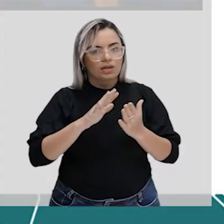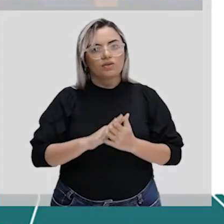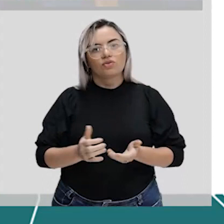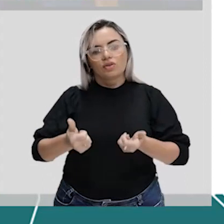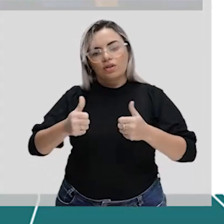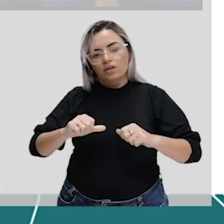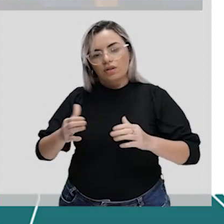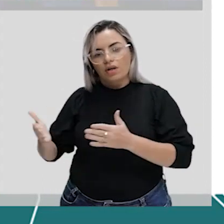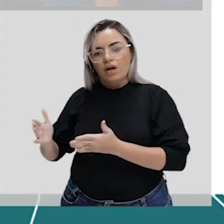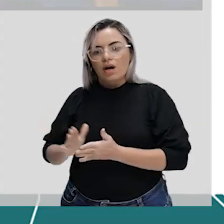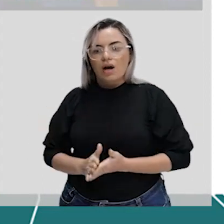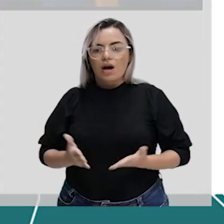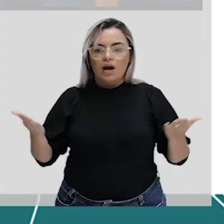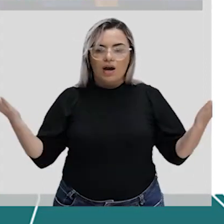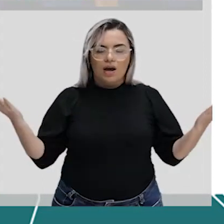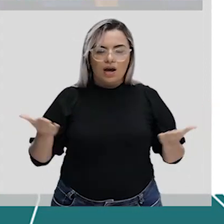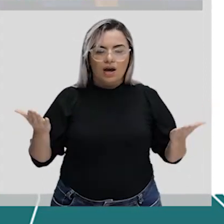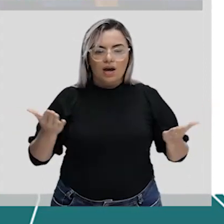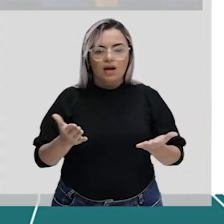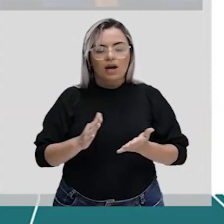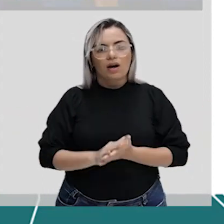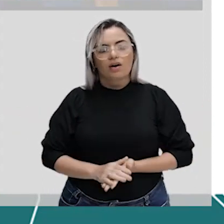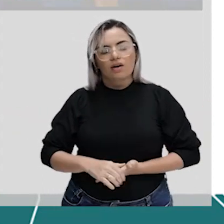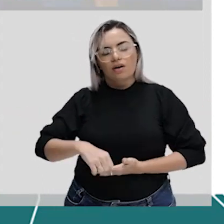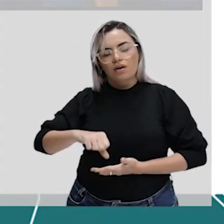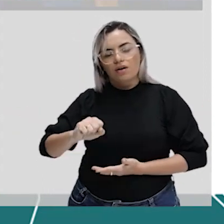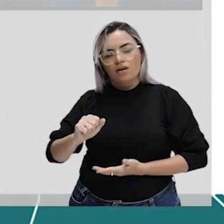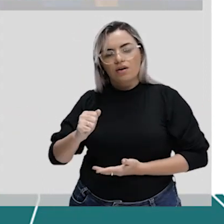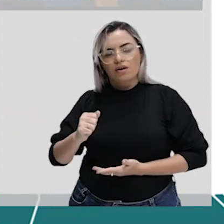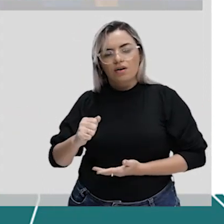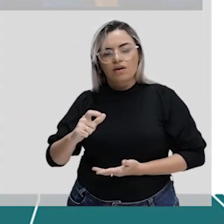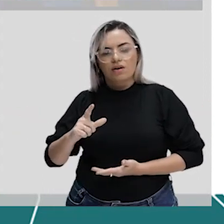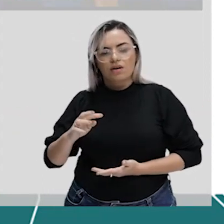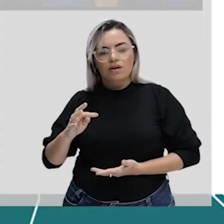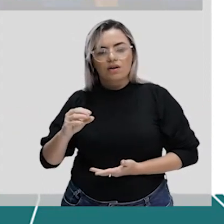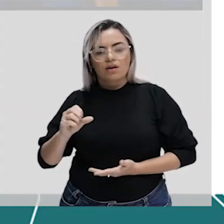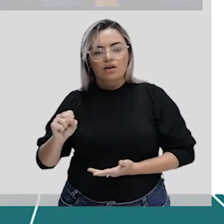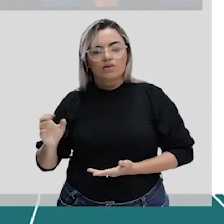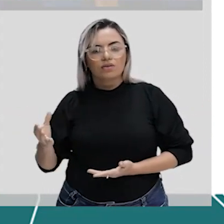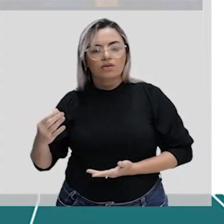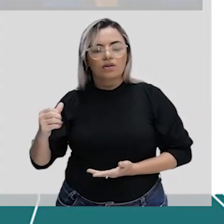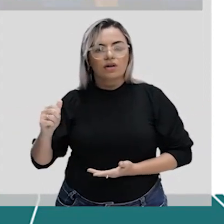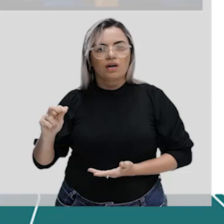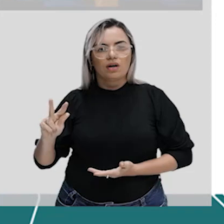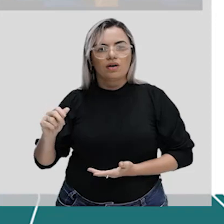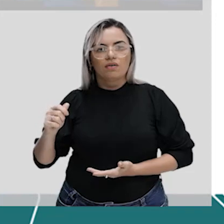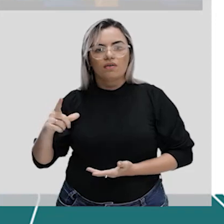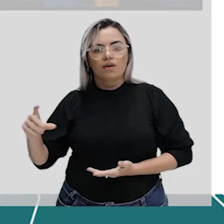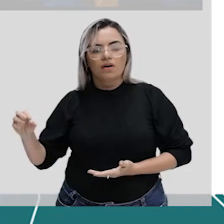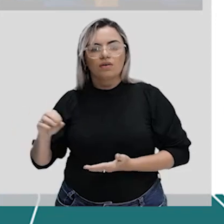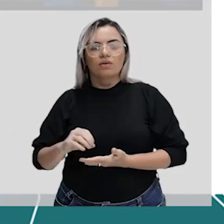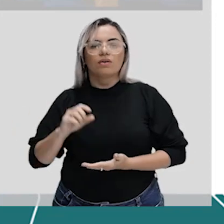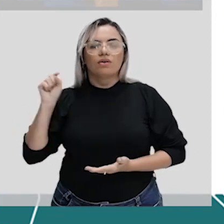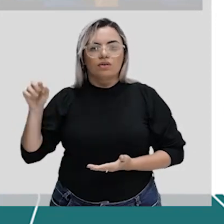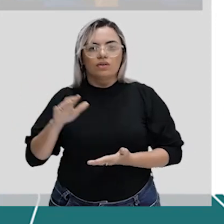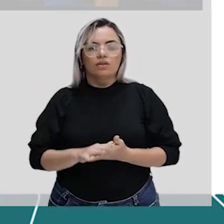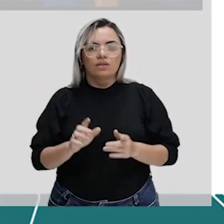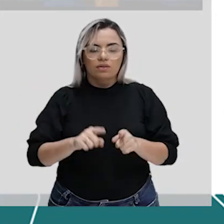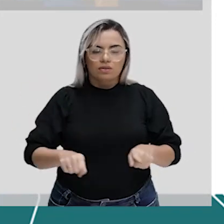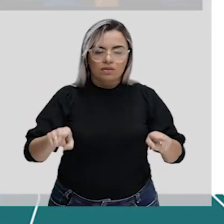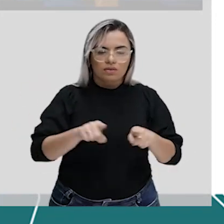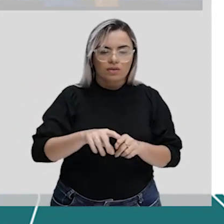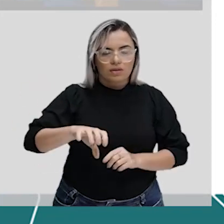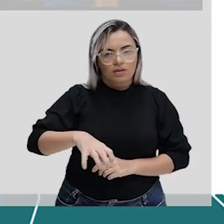Saltos sobre o cavalo. Pronto, até já falei do cavalo para vocês quando eu falei do sexo feminino, que também acontece no